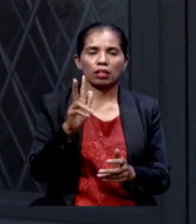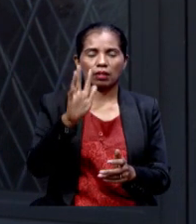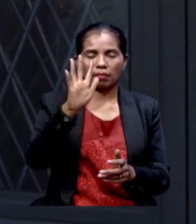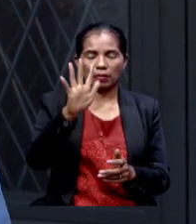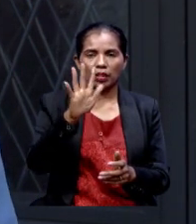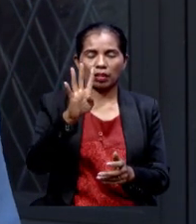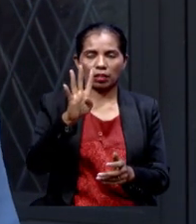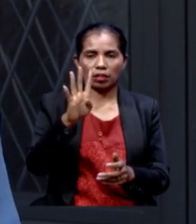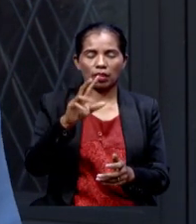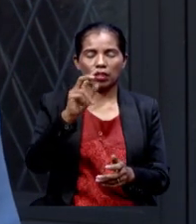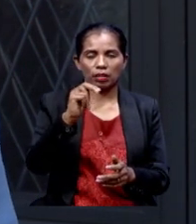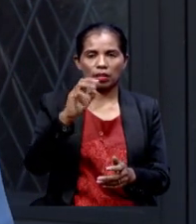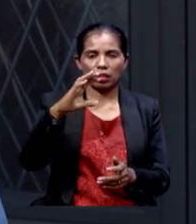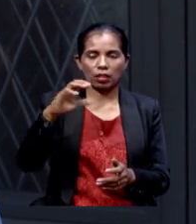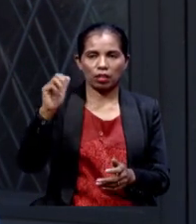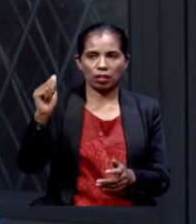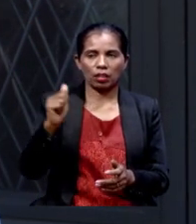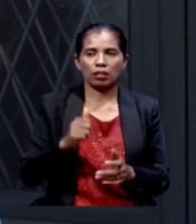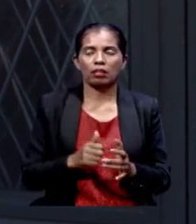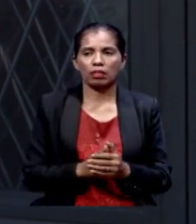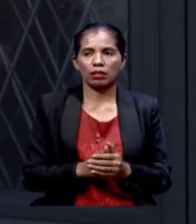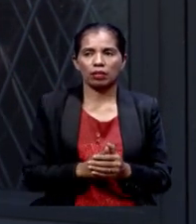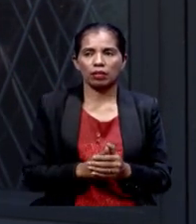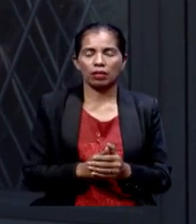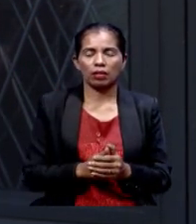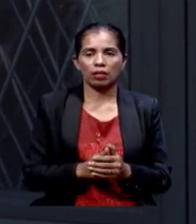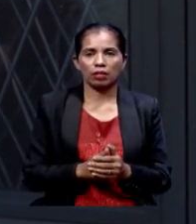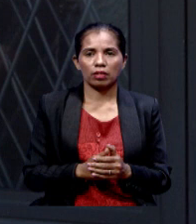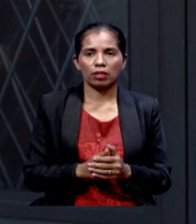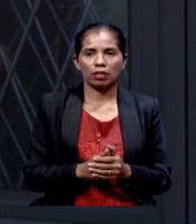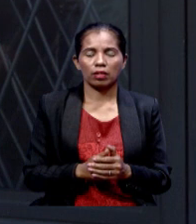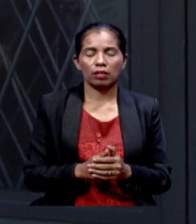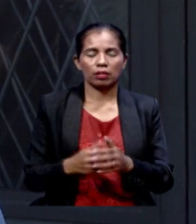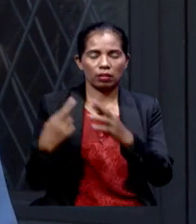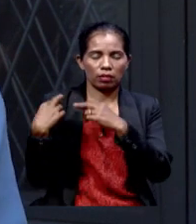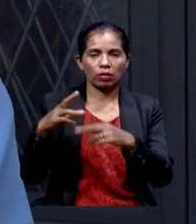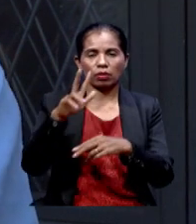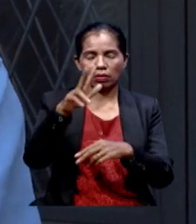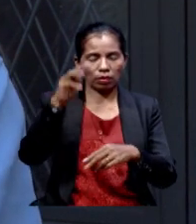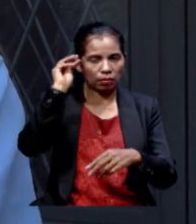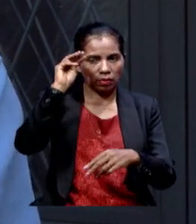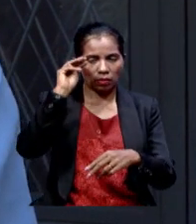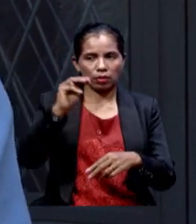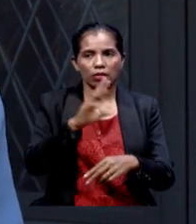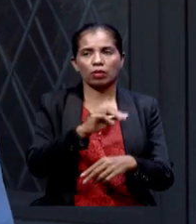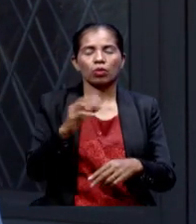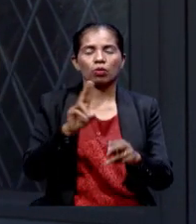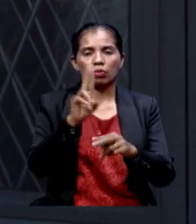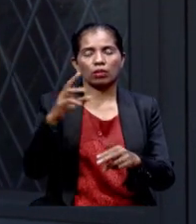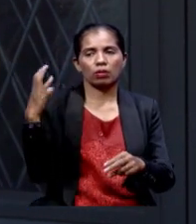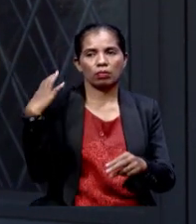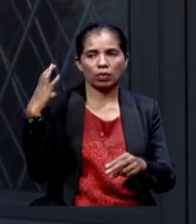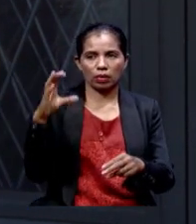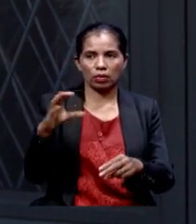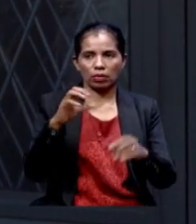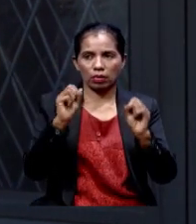a cena, nomos cargo tolo, nebeke, se o ministro nuda usa a competência tomak,